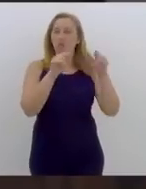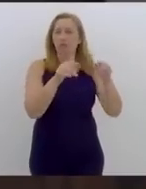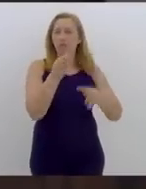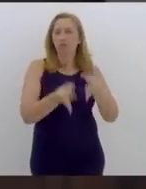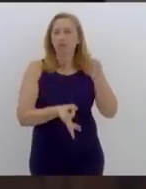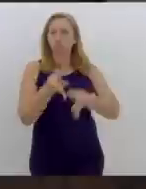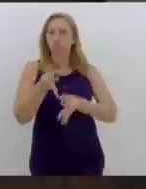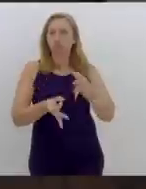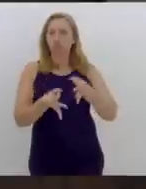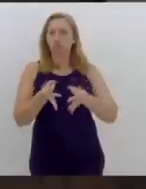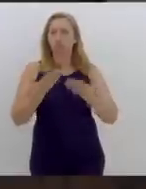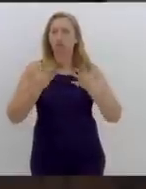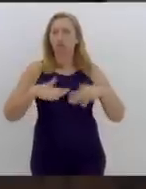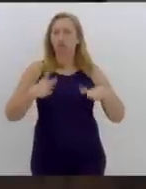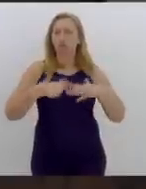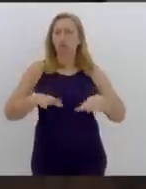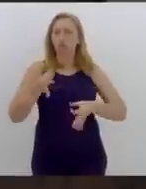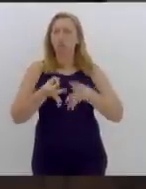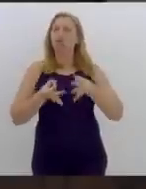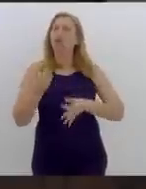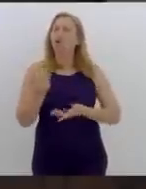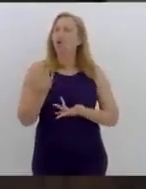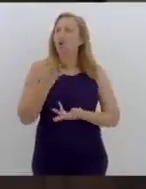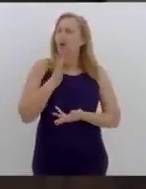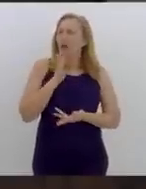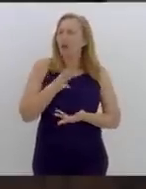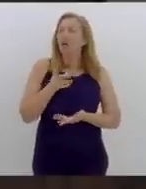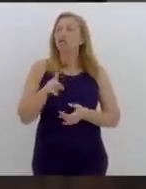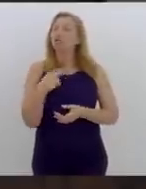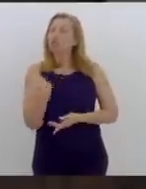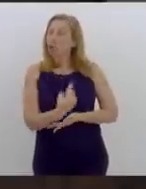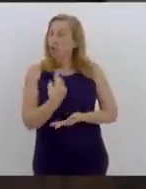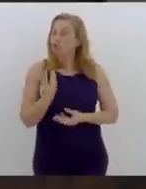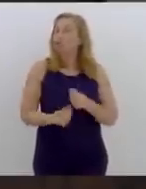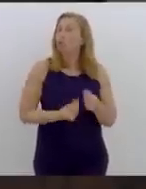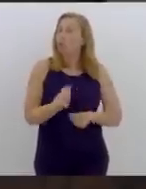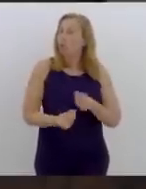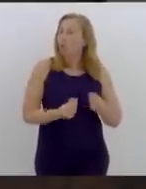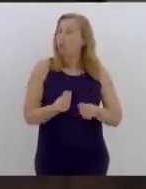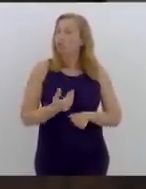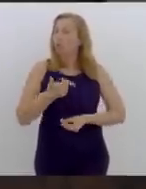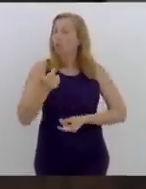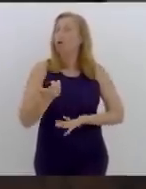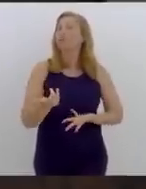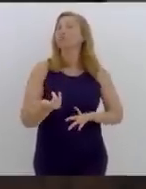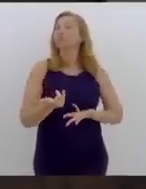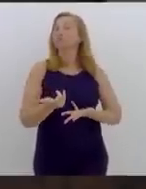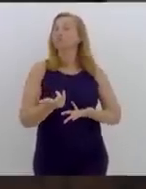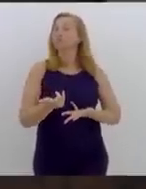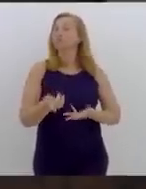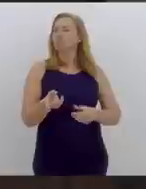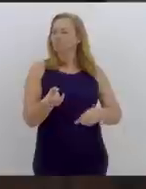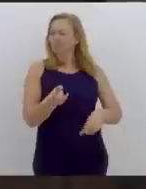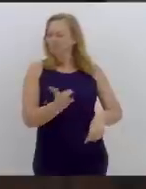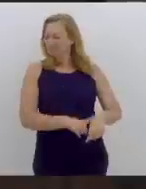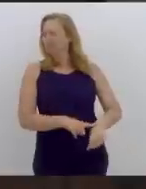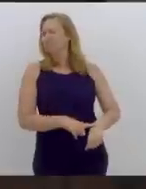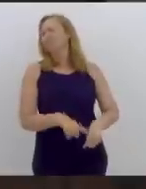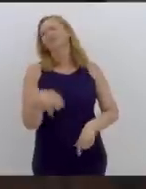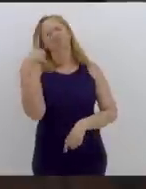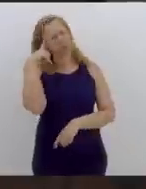ter tranquilidade para jogar legal cara também concordo e nós como vamos puxar o gatilho meu irmão a gente tem tempo para pensar